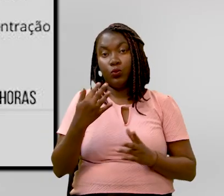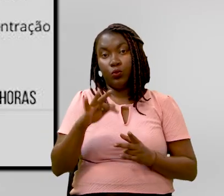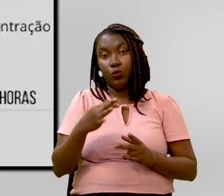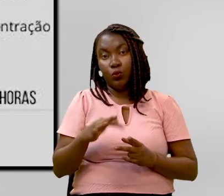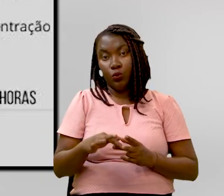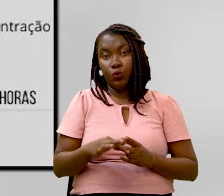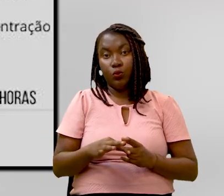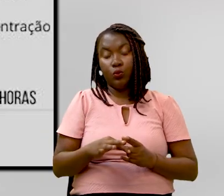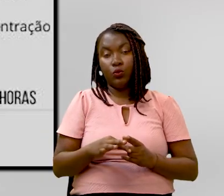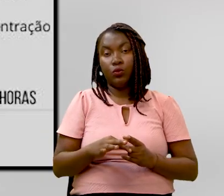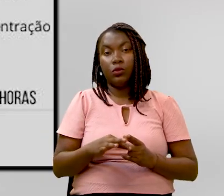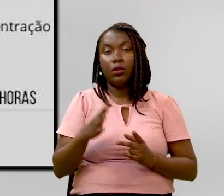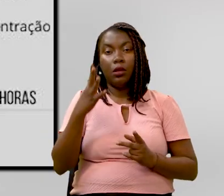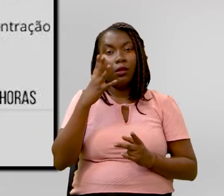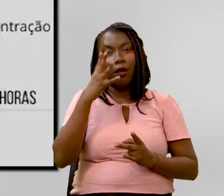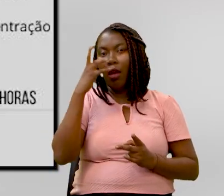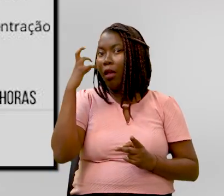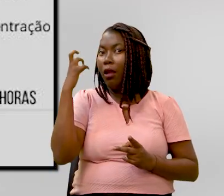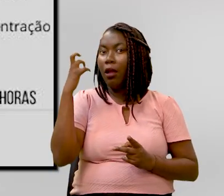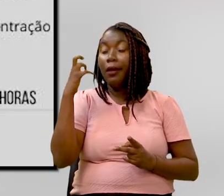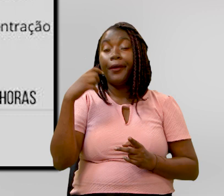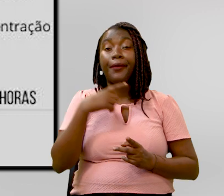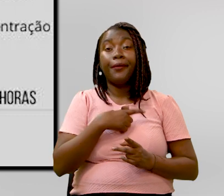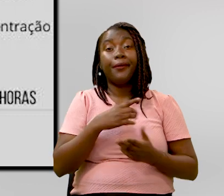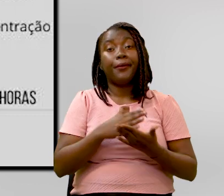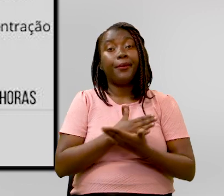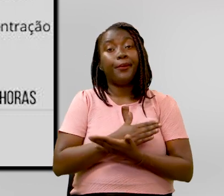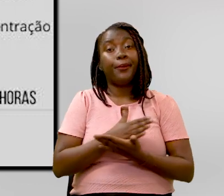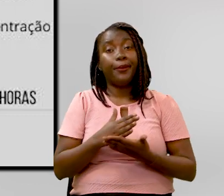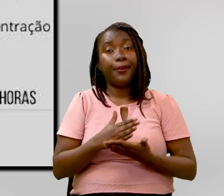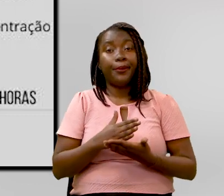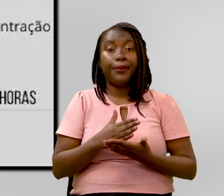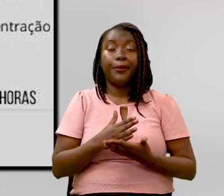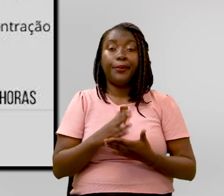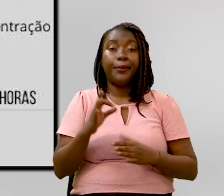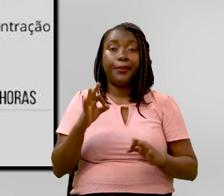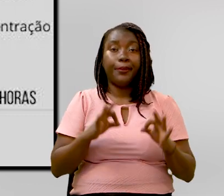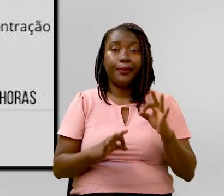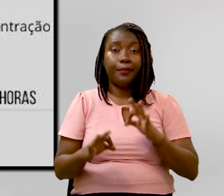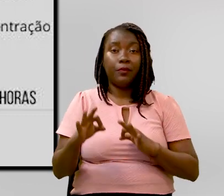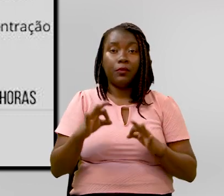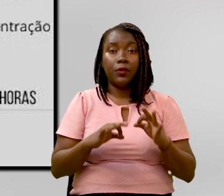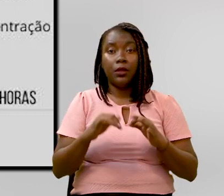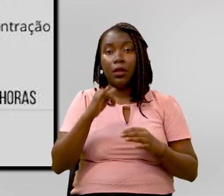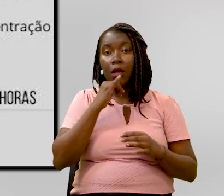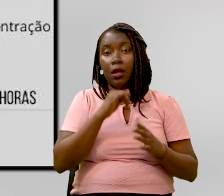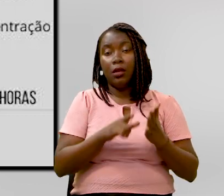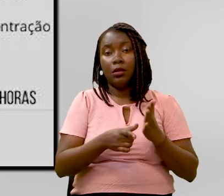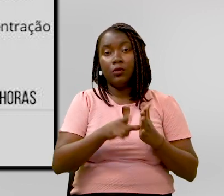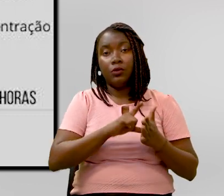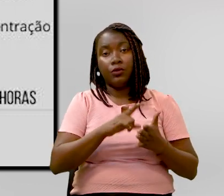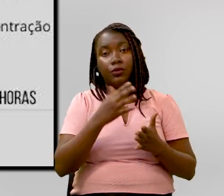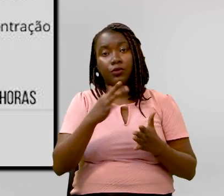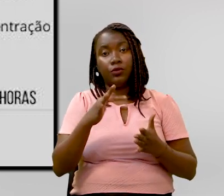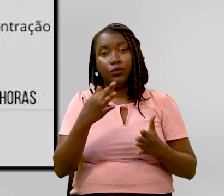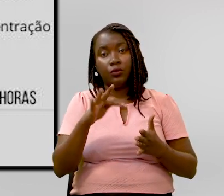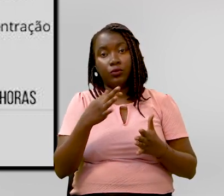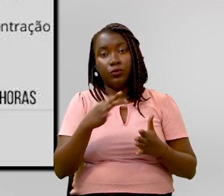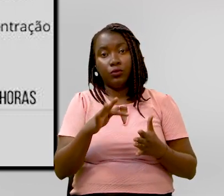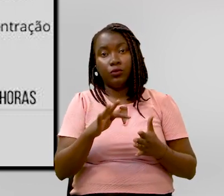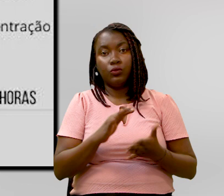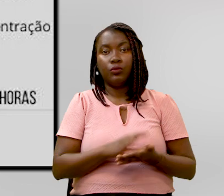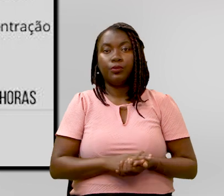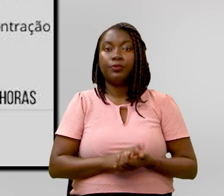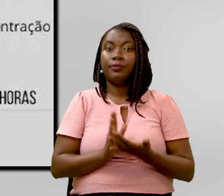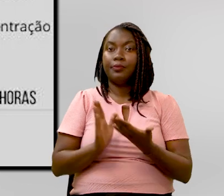né? Em geral, o que mais chama atenção, mas nós temos alguns prólogos, né? Que vêm antes da dor.